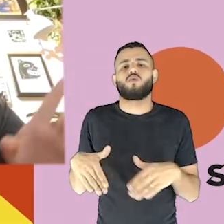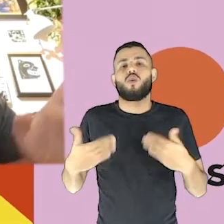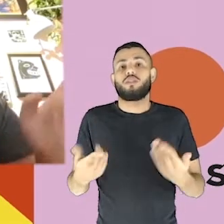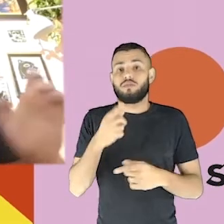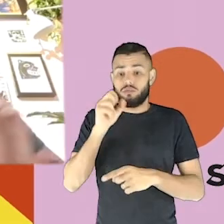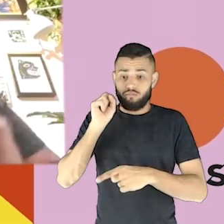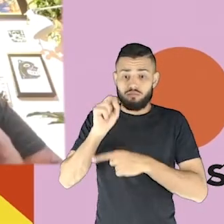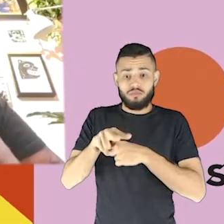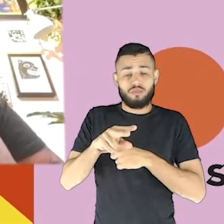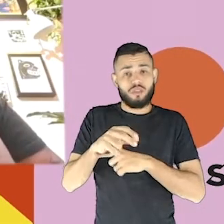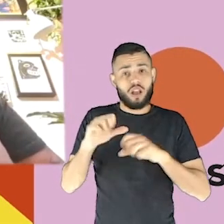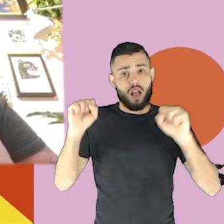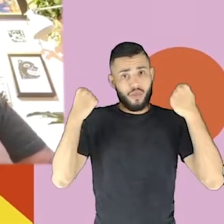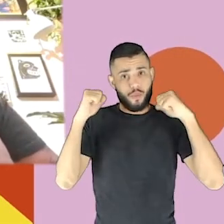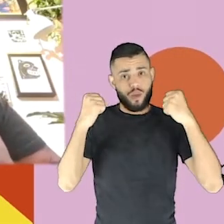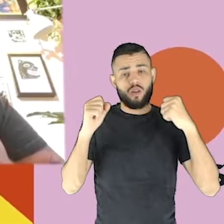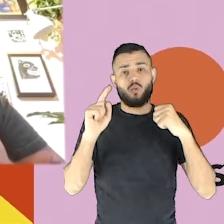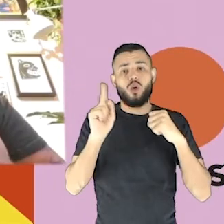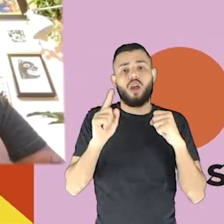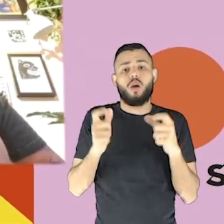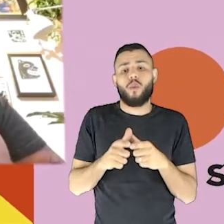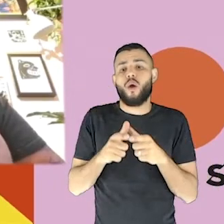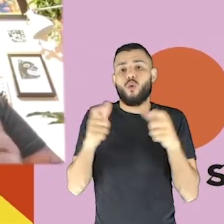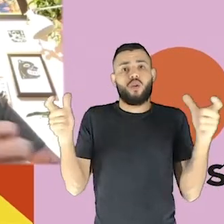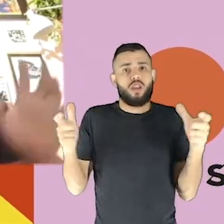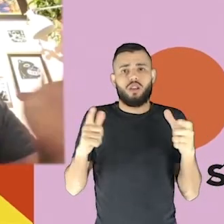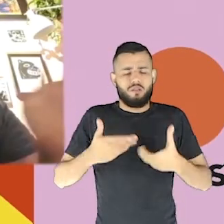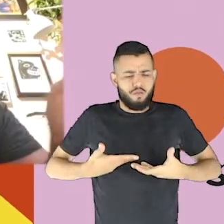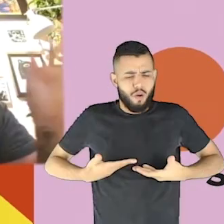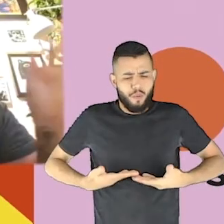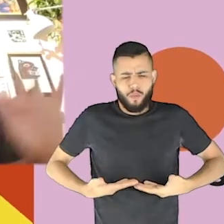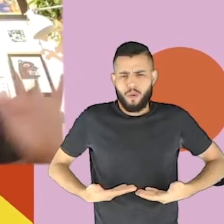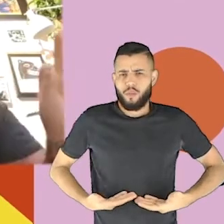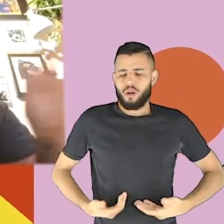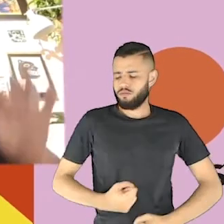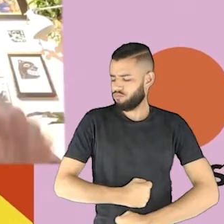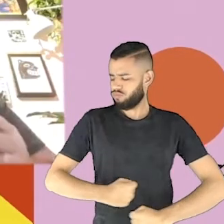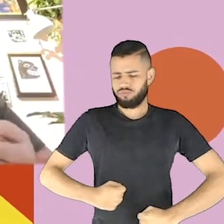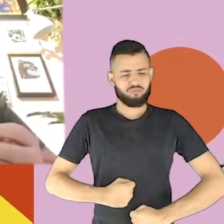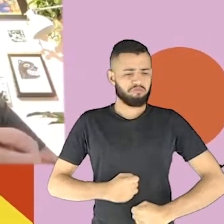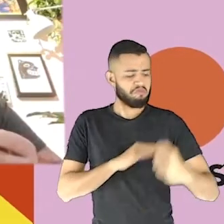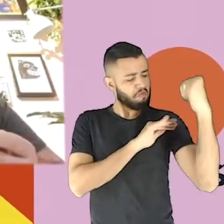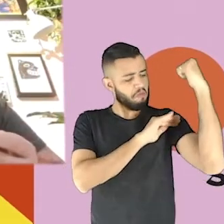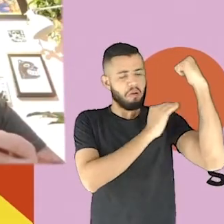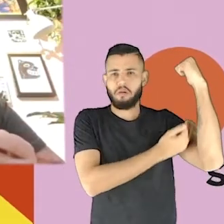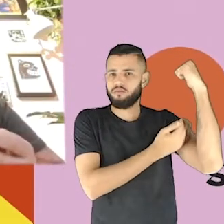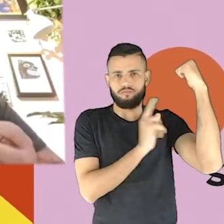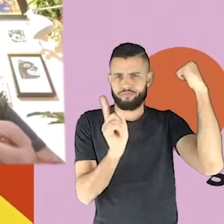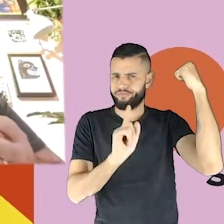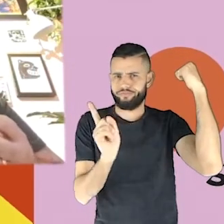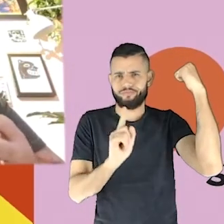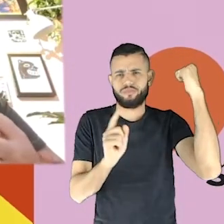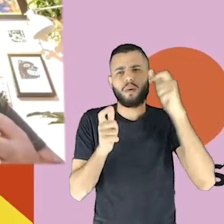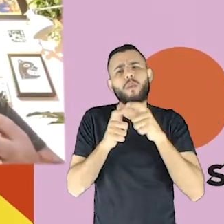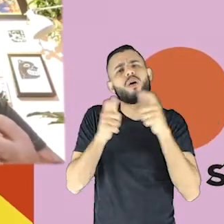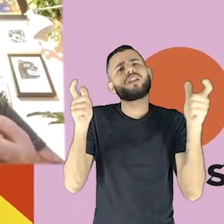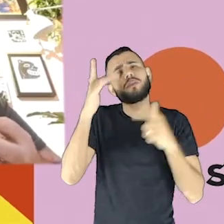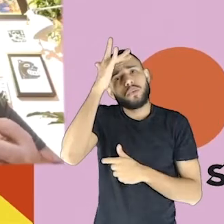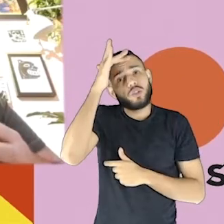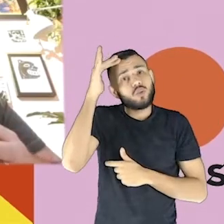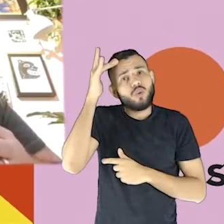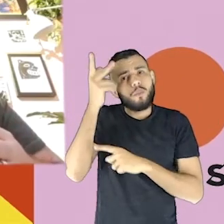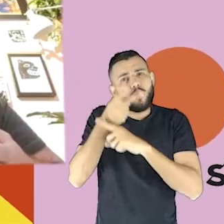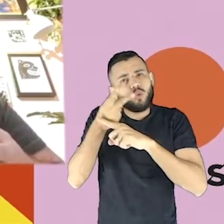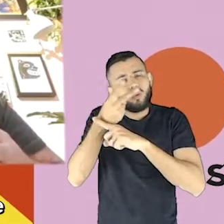público, quando você entra numa academia, não é a maioria deles que tem aquele abdômen sarado e aquele corpo definido. A maioria das pessoas que estão